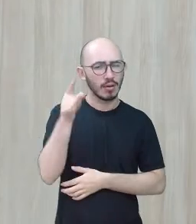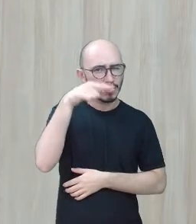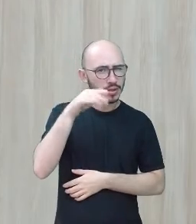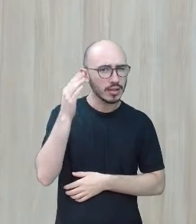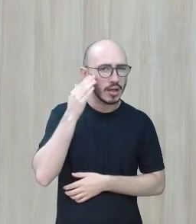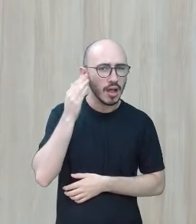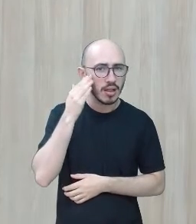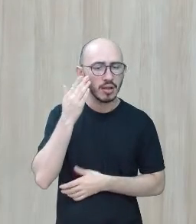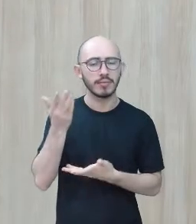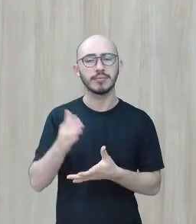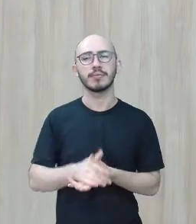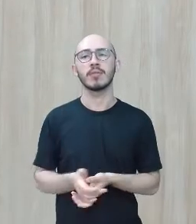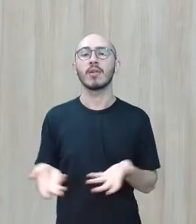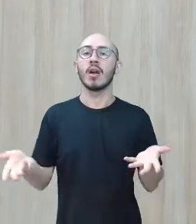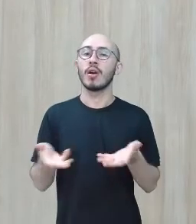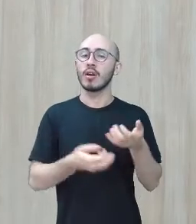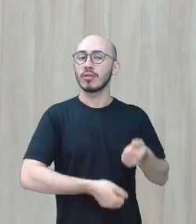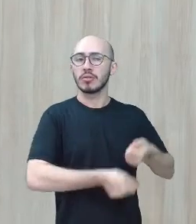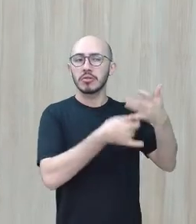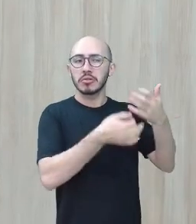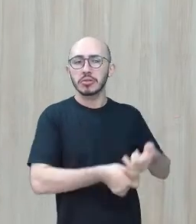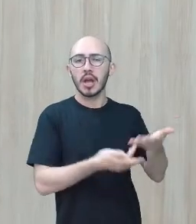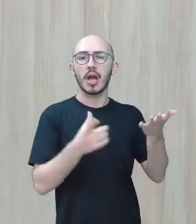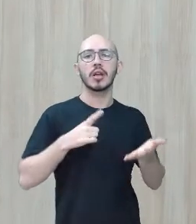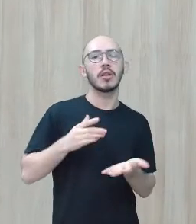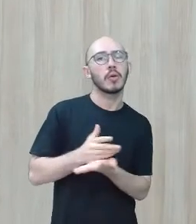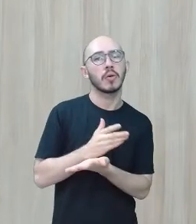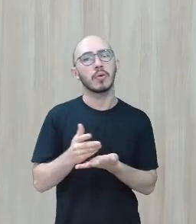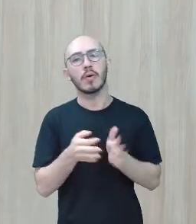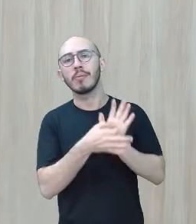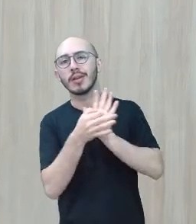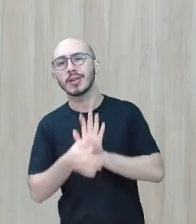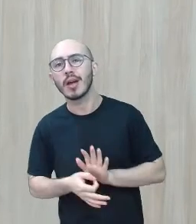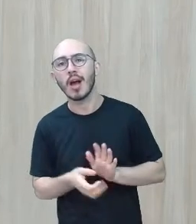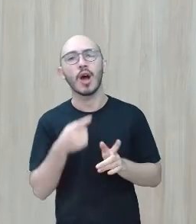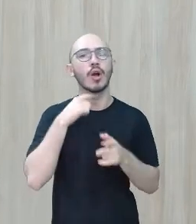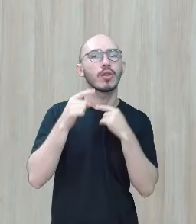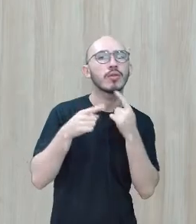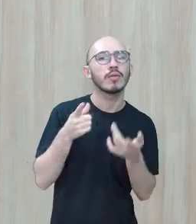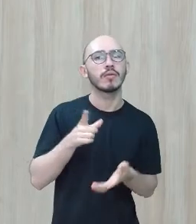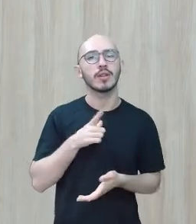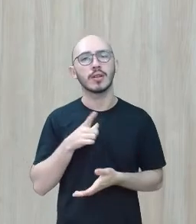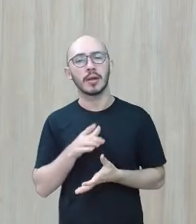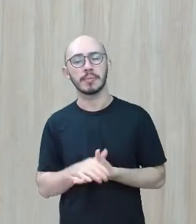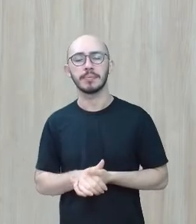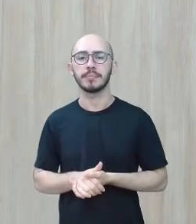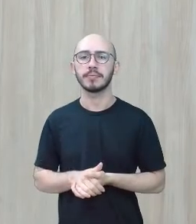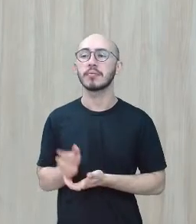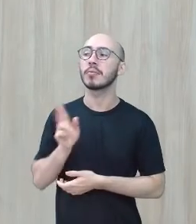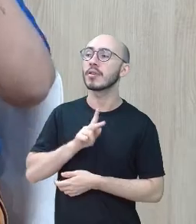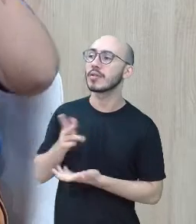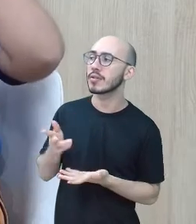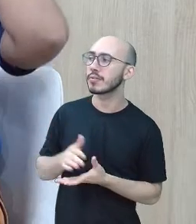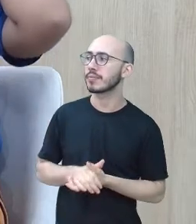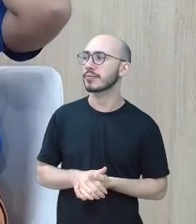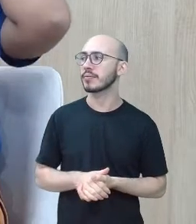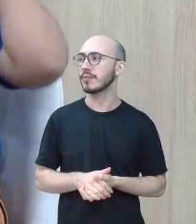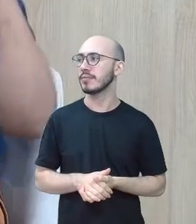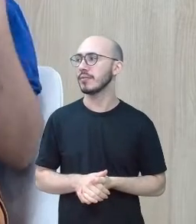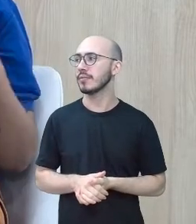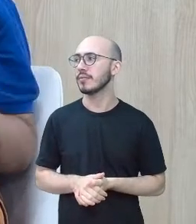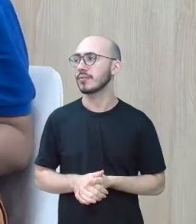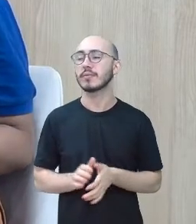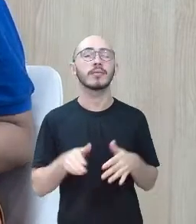compreender? Vamos ver no chat se tem alguma coisa, algum comentário, alguma dúvida. Professora Vivi. Gente, para começo